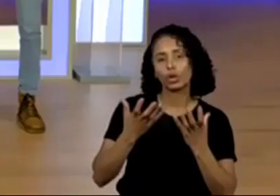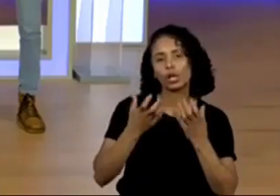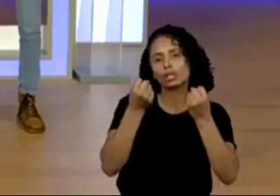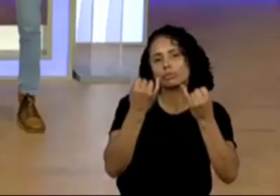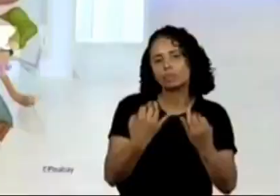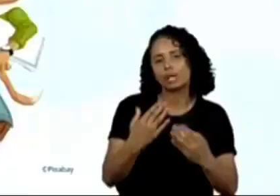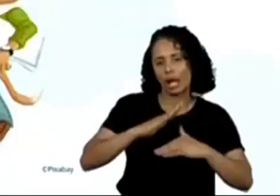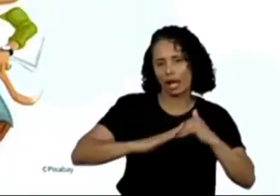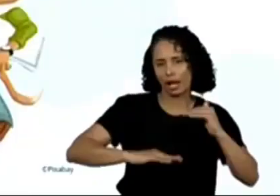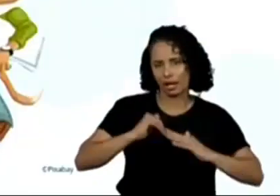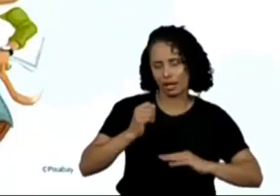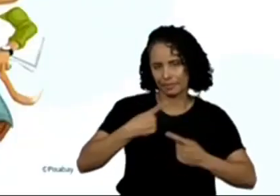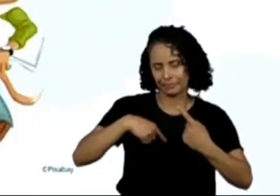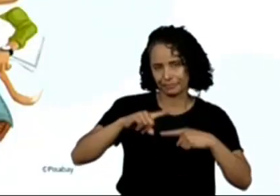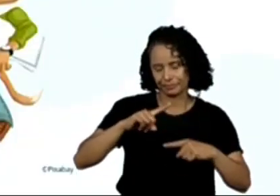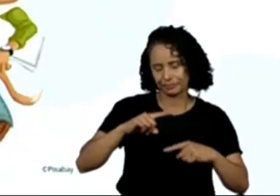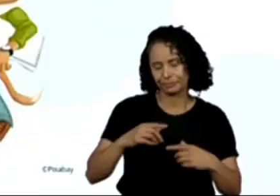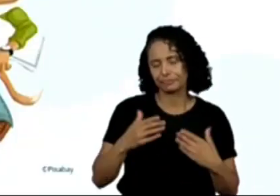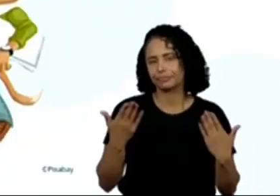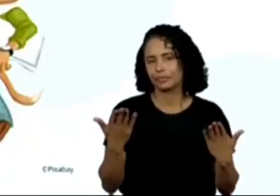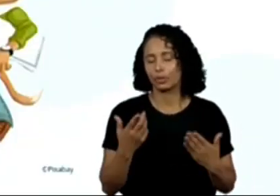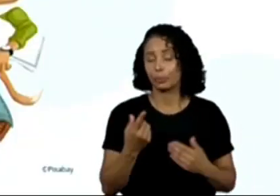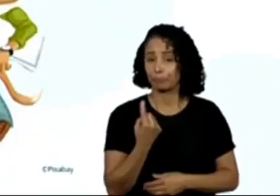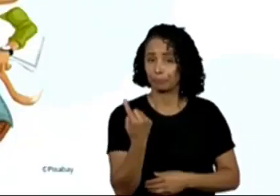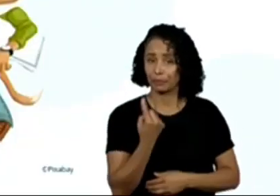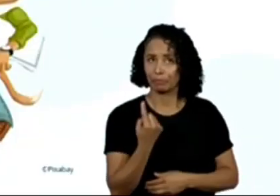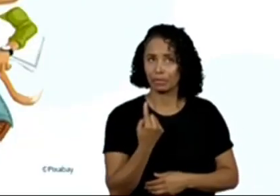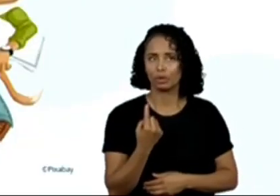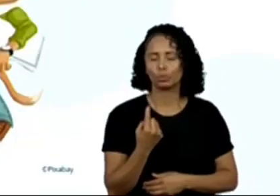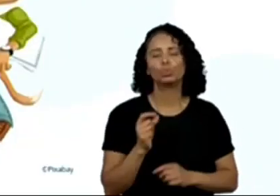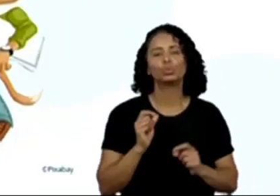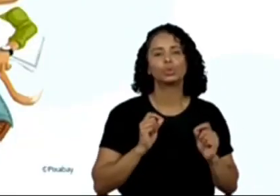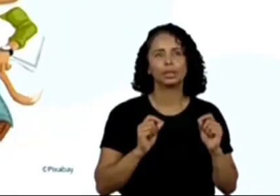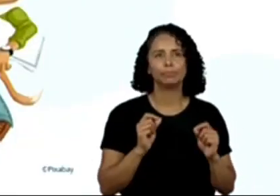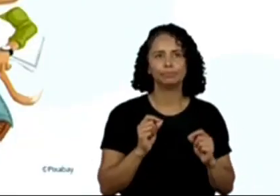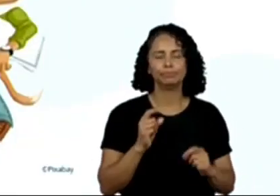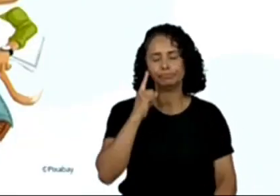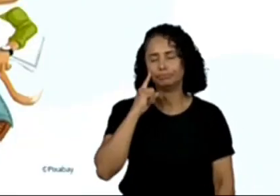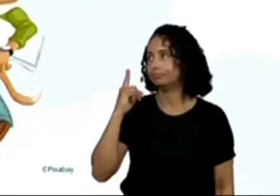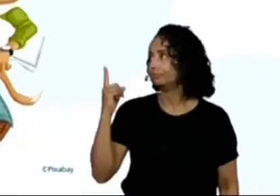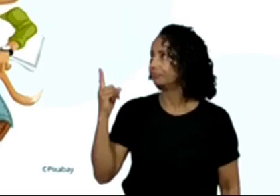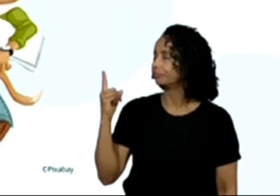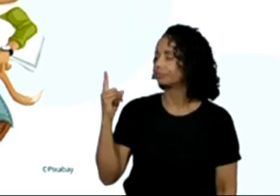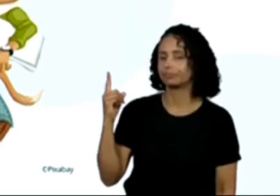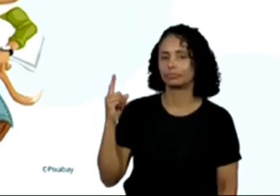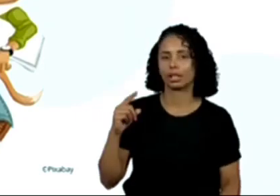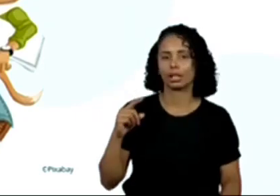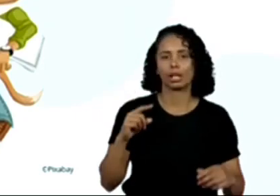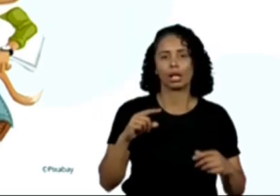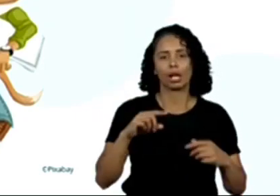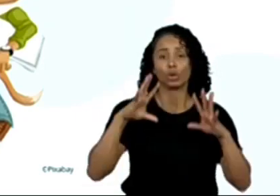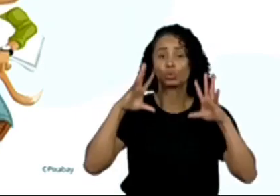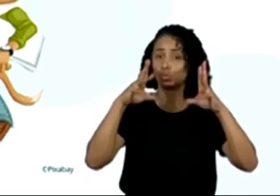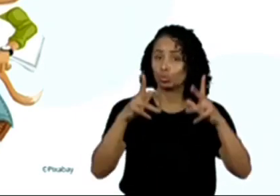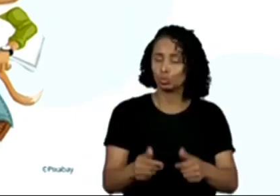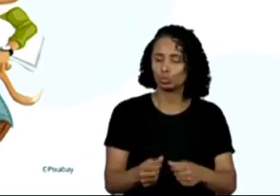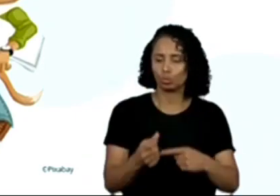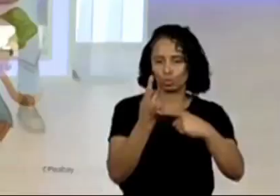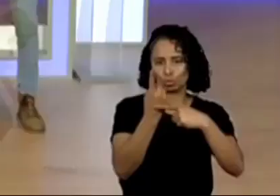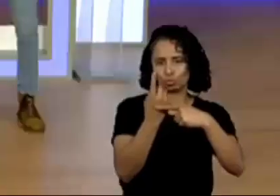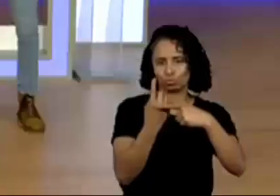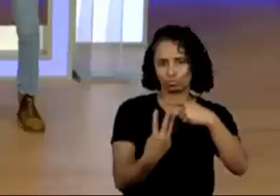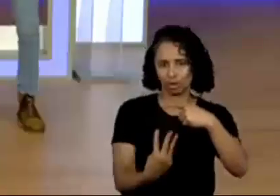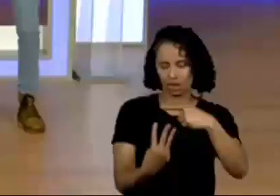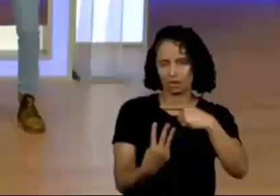Perfeito. Primeira coisa que nós vamos ver é o que nós vimos aqui hoje. Então, terça parte de um inteiro. Então, de novo,